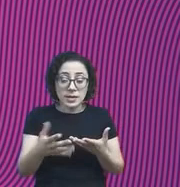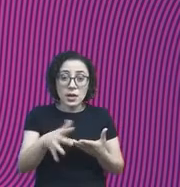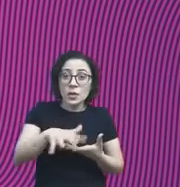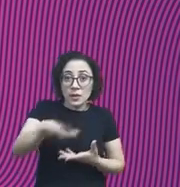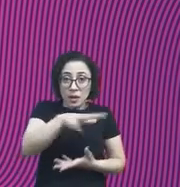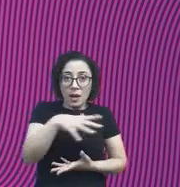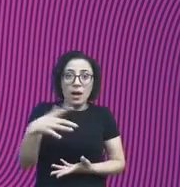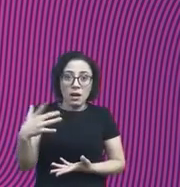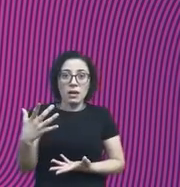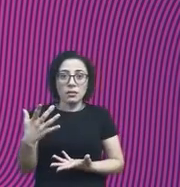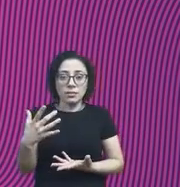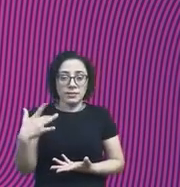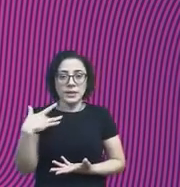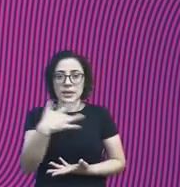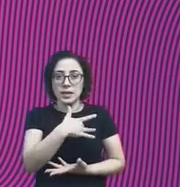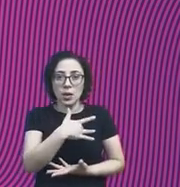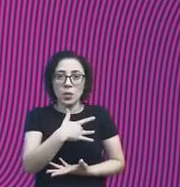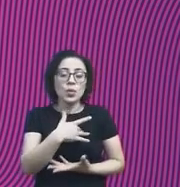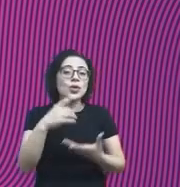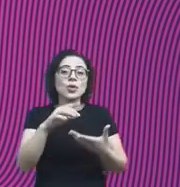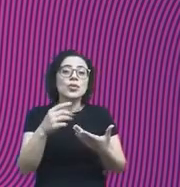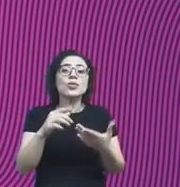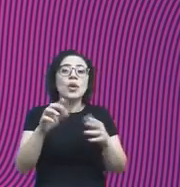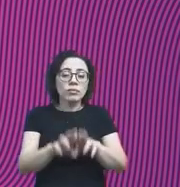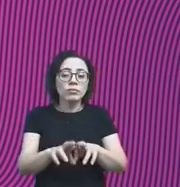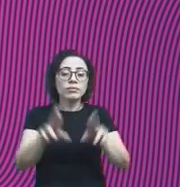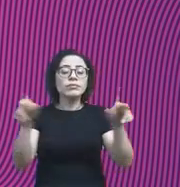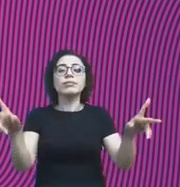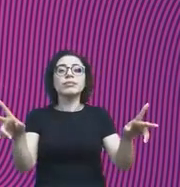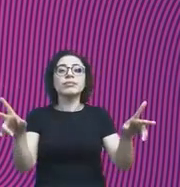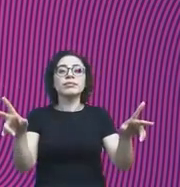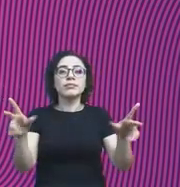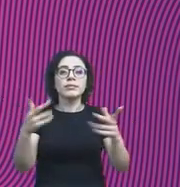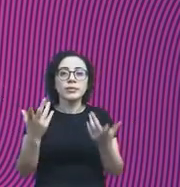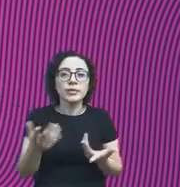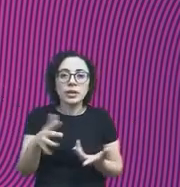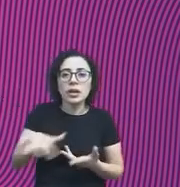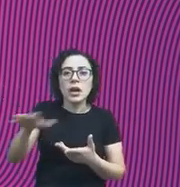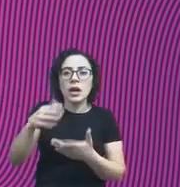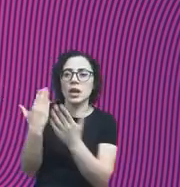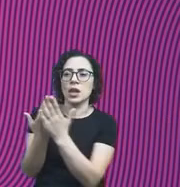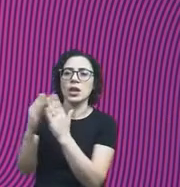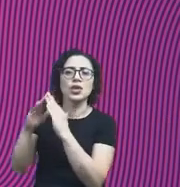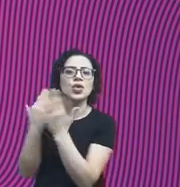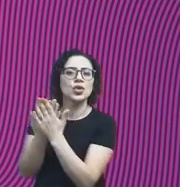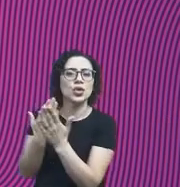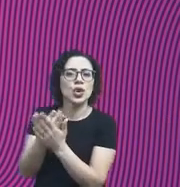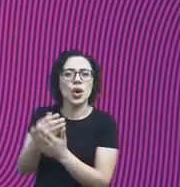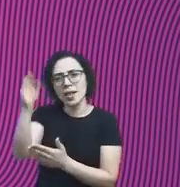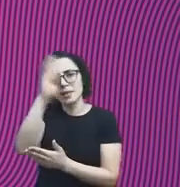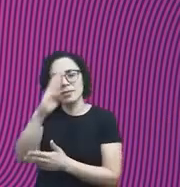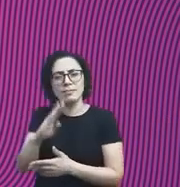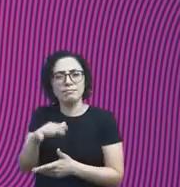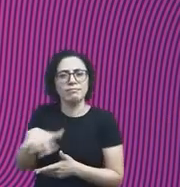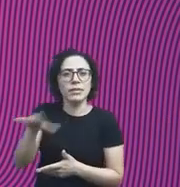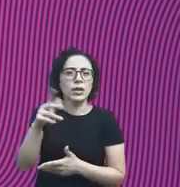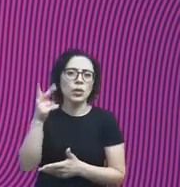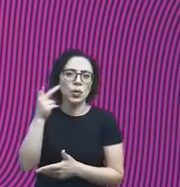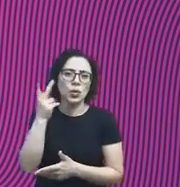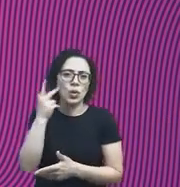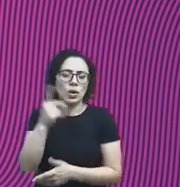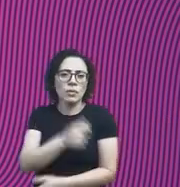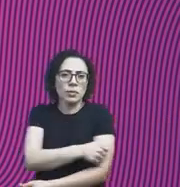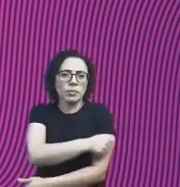do contexto educacional, por exemplo, brasileiro. O contexto educacional brasileiro é do século XIX.